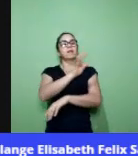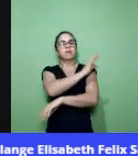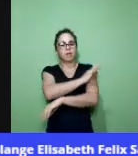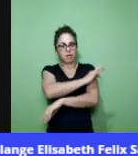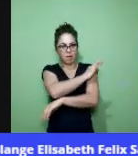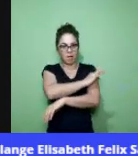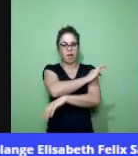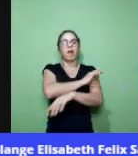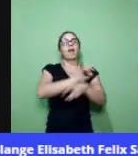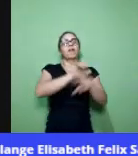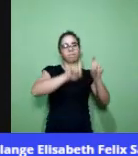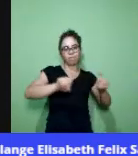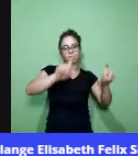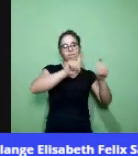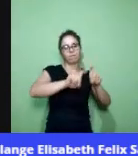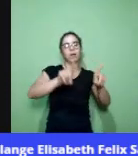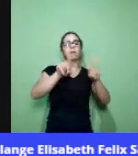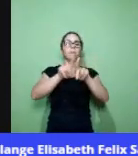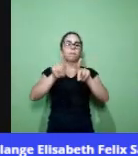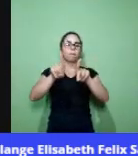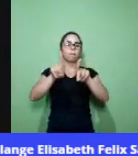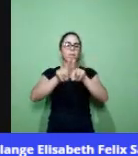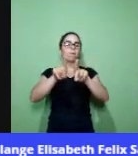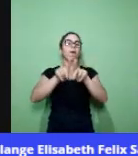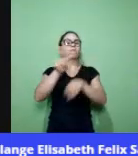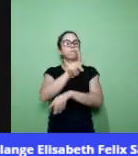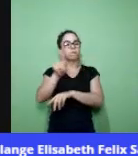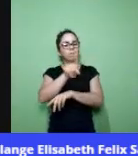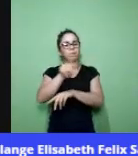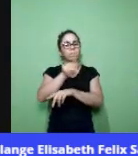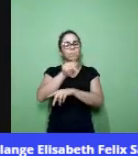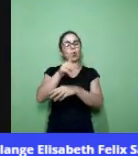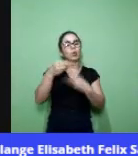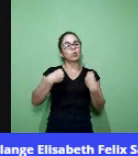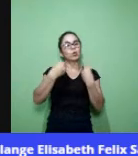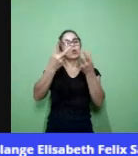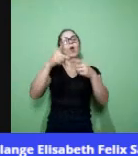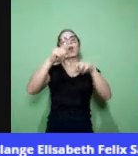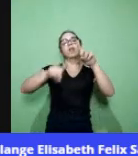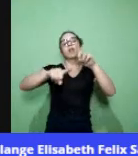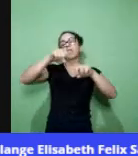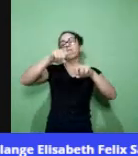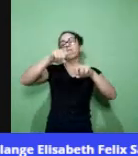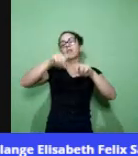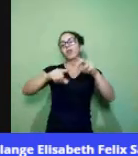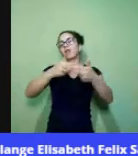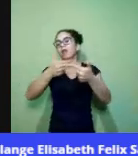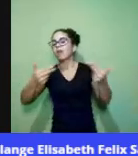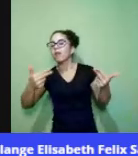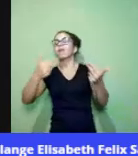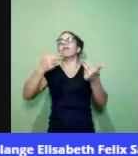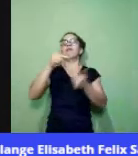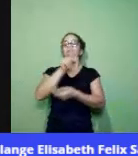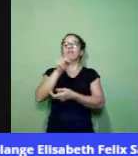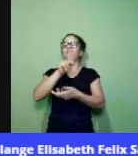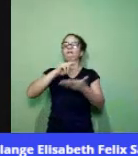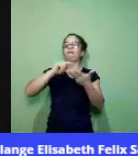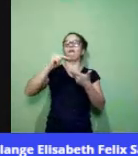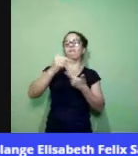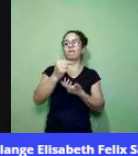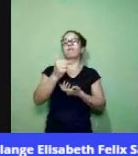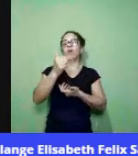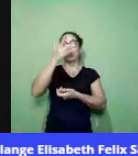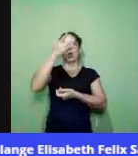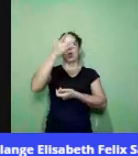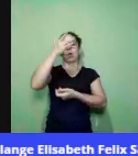as professoras que disponibilizaram algum desses materiais, a Elinete, a Fabiana e a Virgínia. E agradecer ao